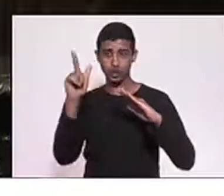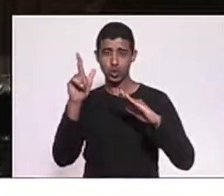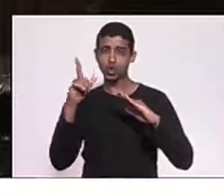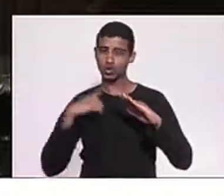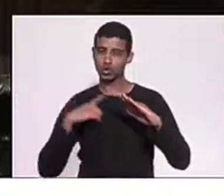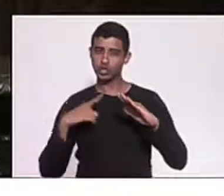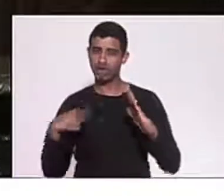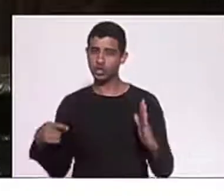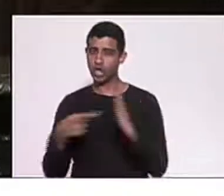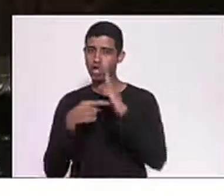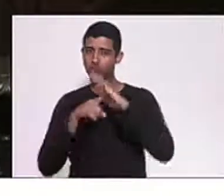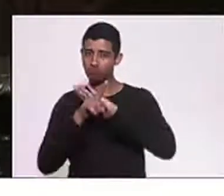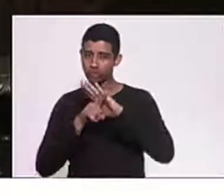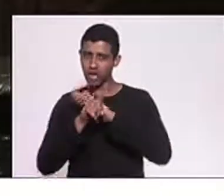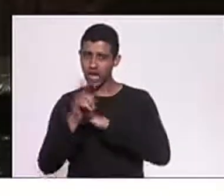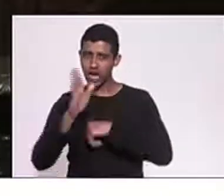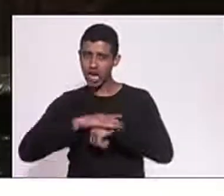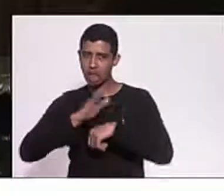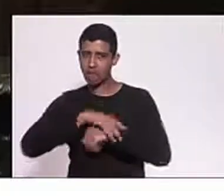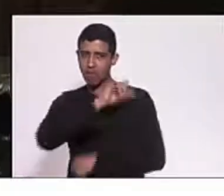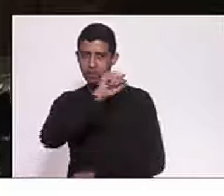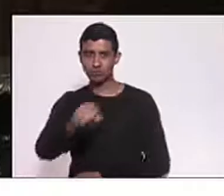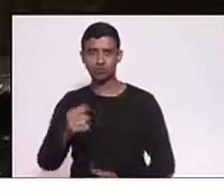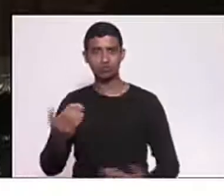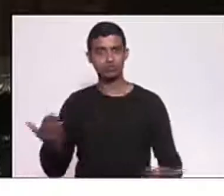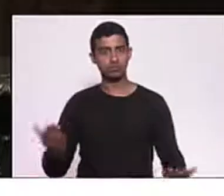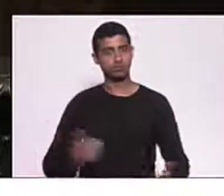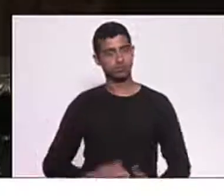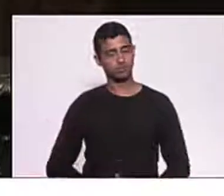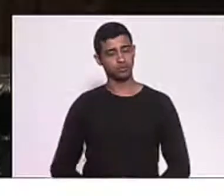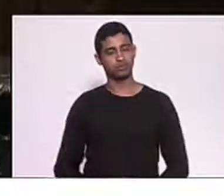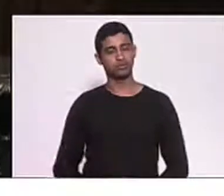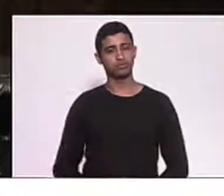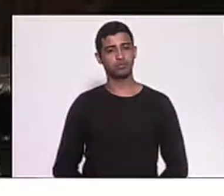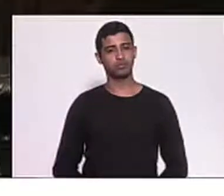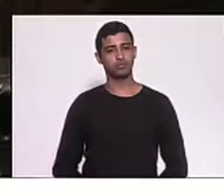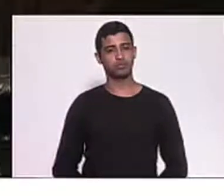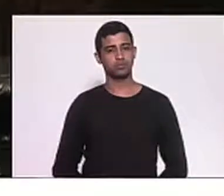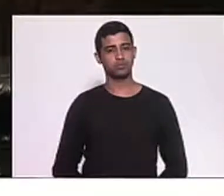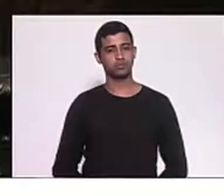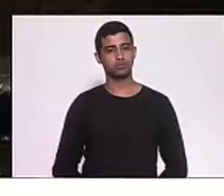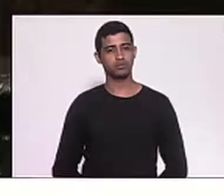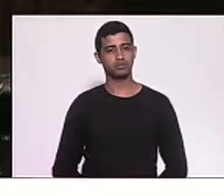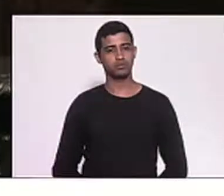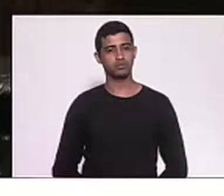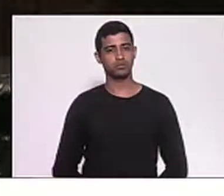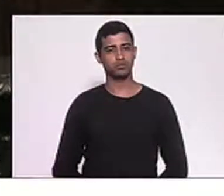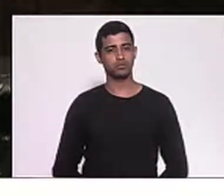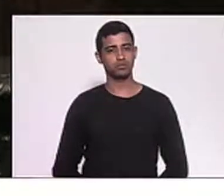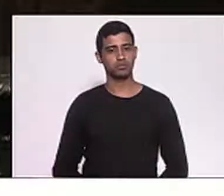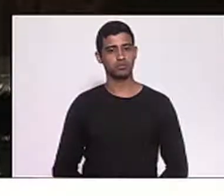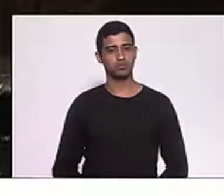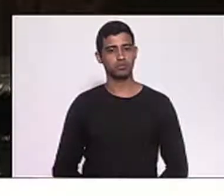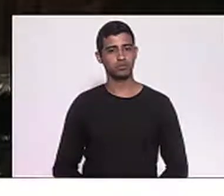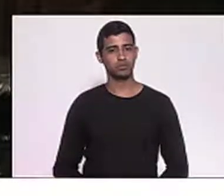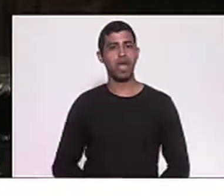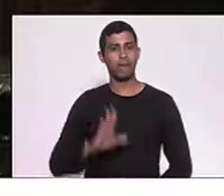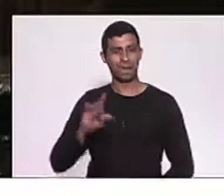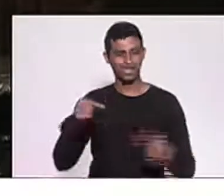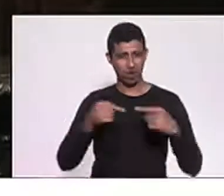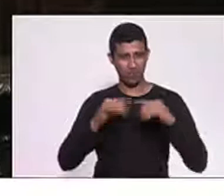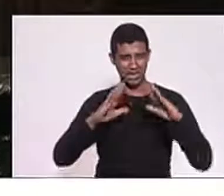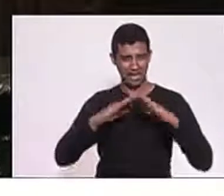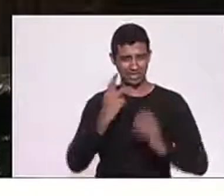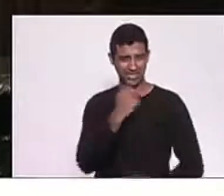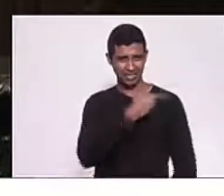investigado como autor do crime, e não na casa do atual presidente da